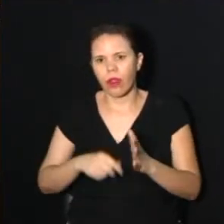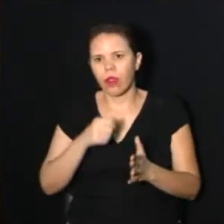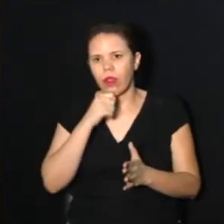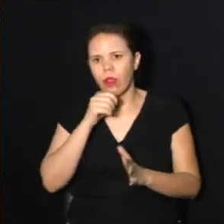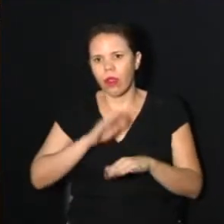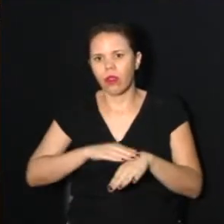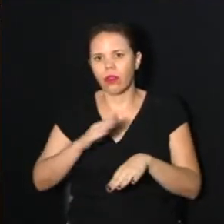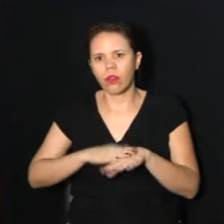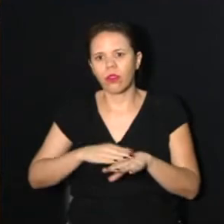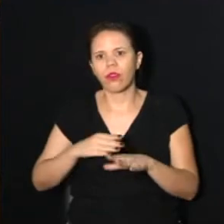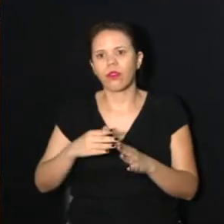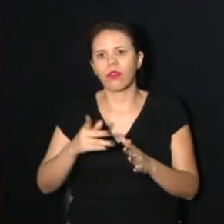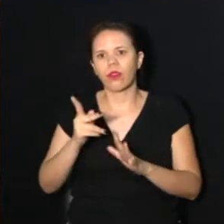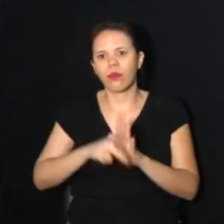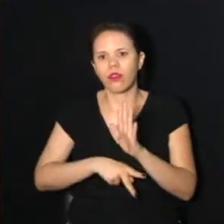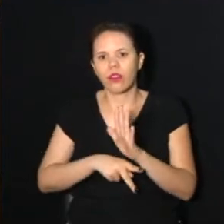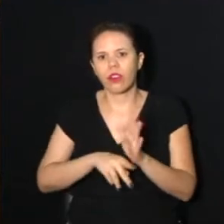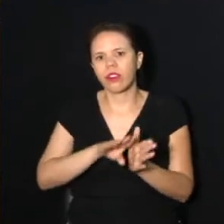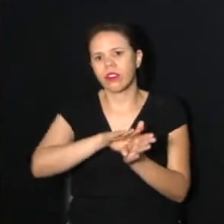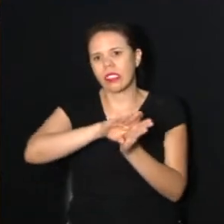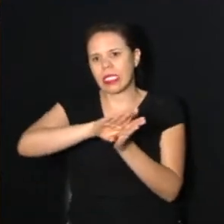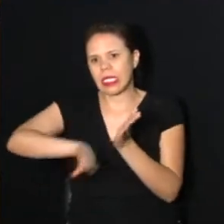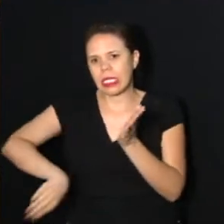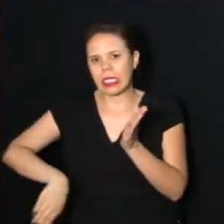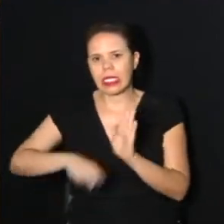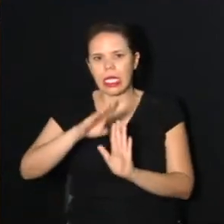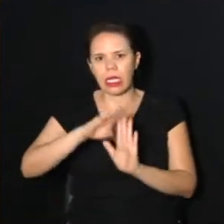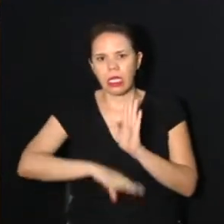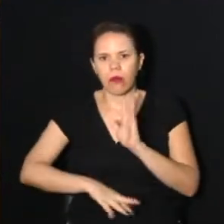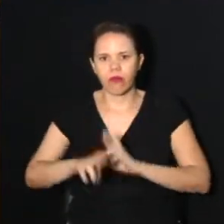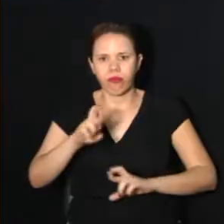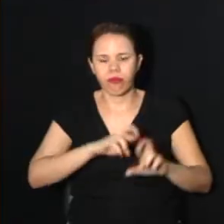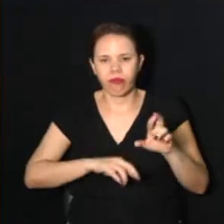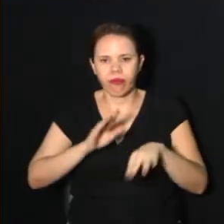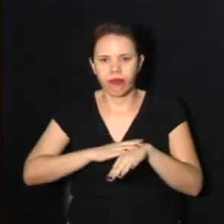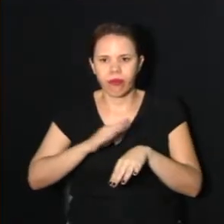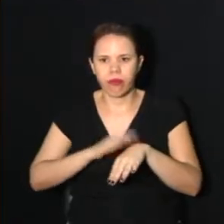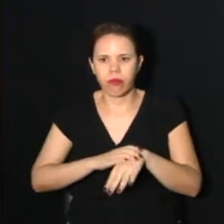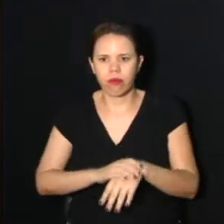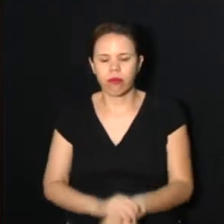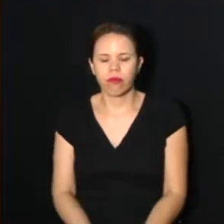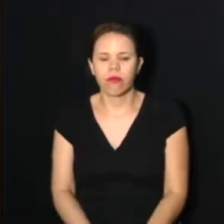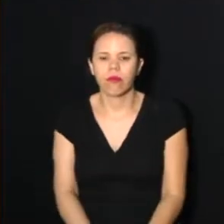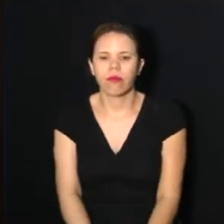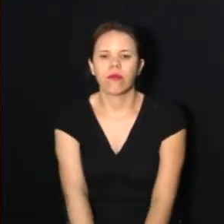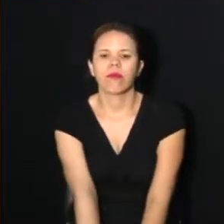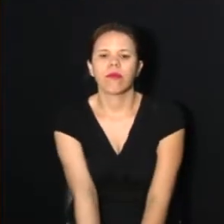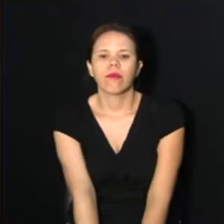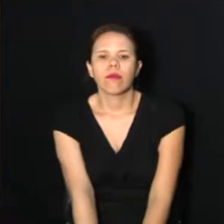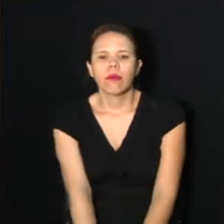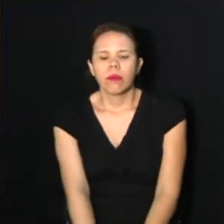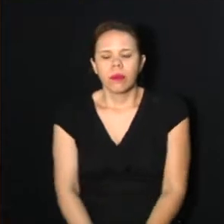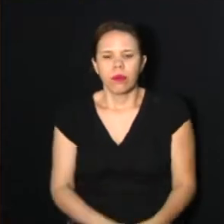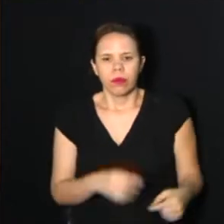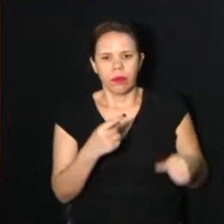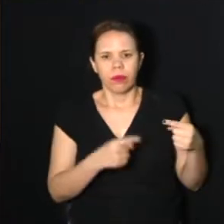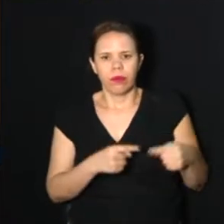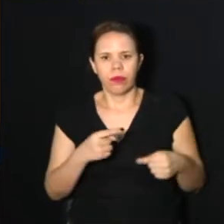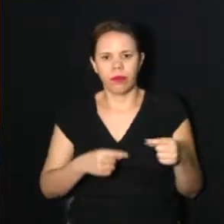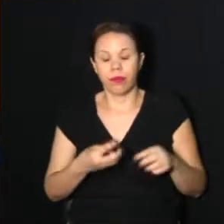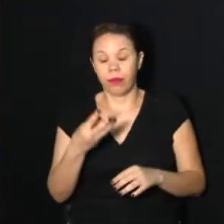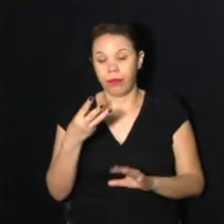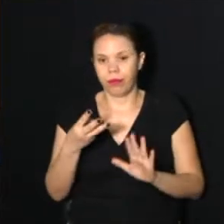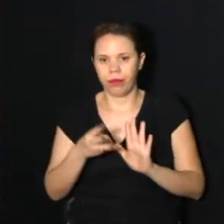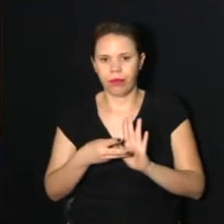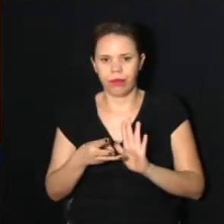projeto, o projeto sai da pauta. Então, com vistas ao autor. Discussão e item 3. Discussão